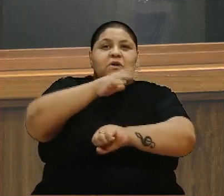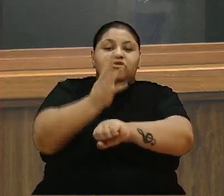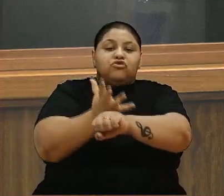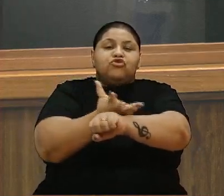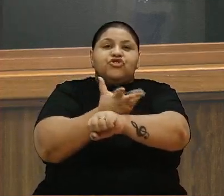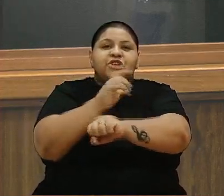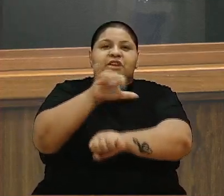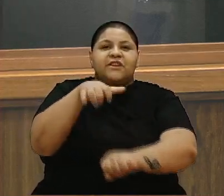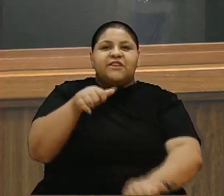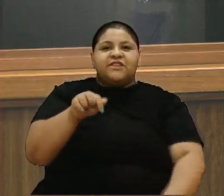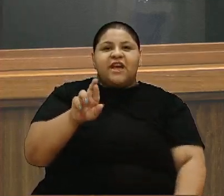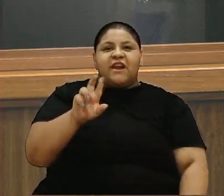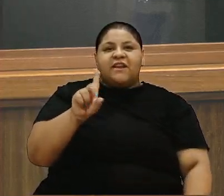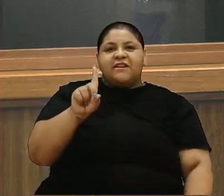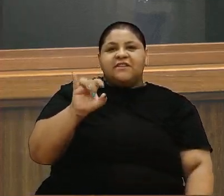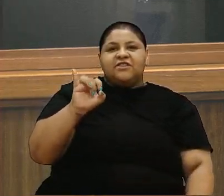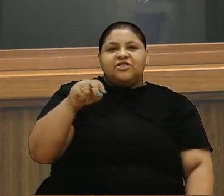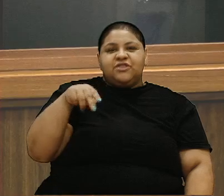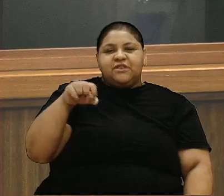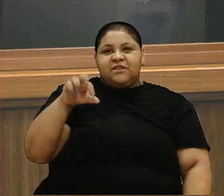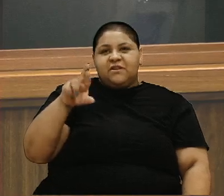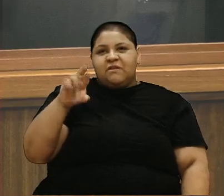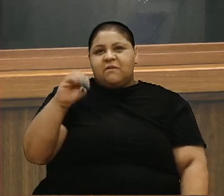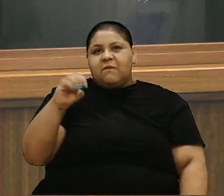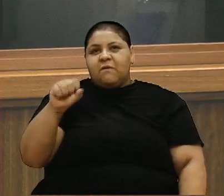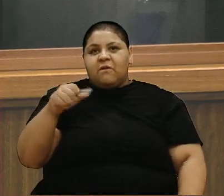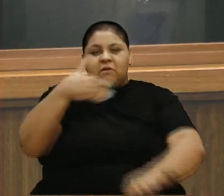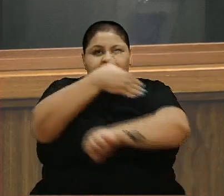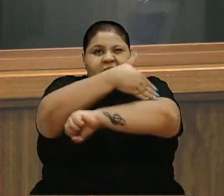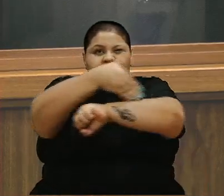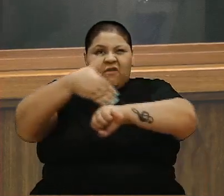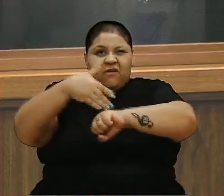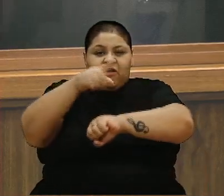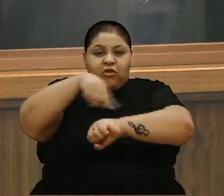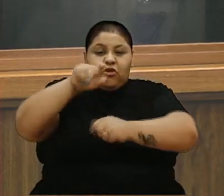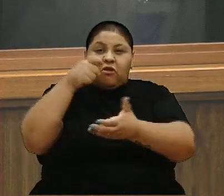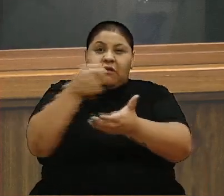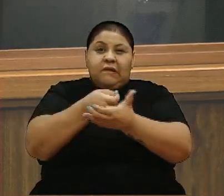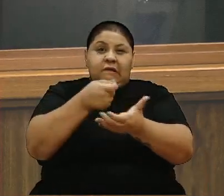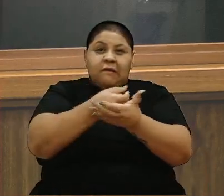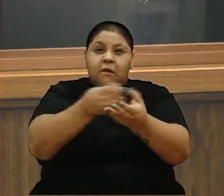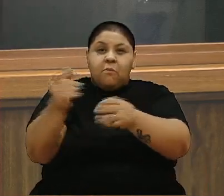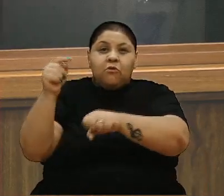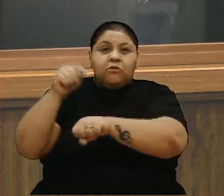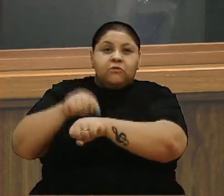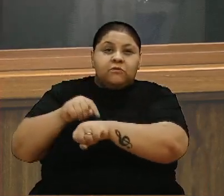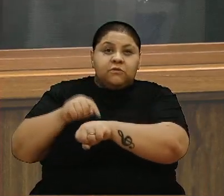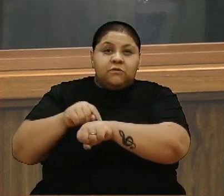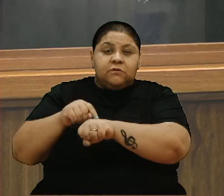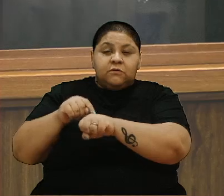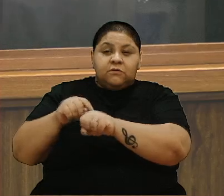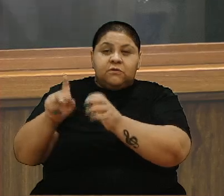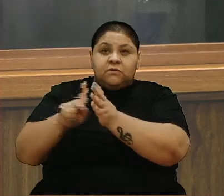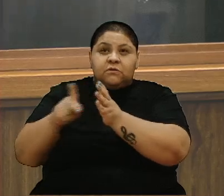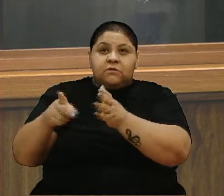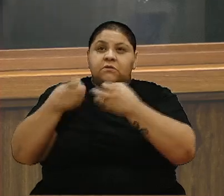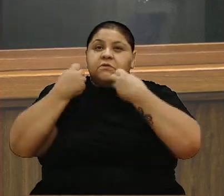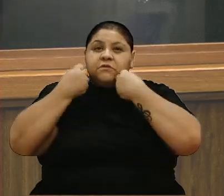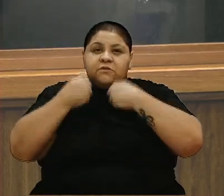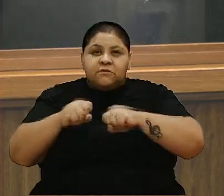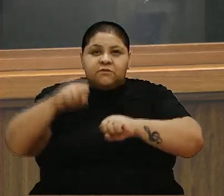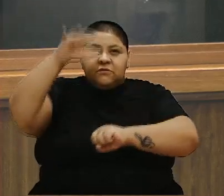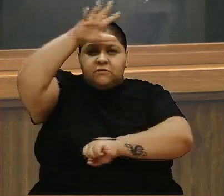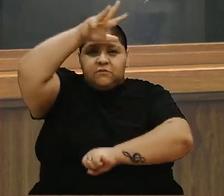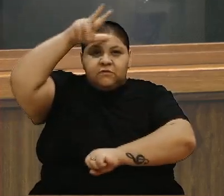nós um calçamento, um asfaltamento que nós estávamos tentando há muito tempo, e a própria secretaria, o próprio